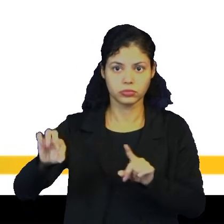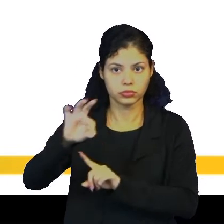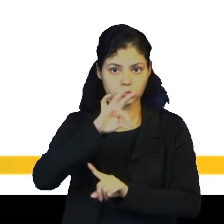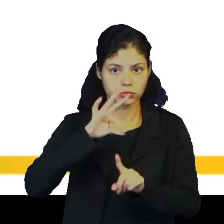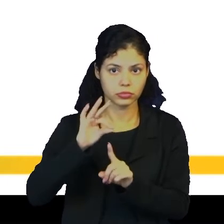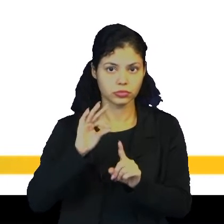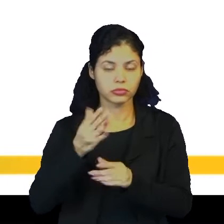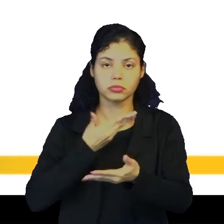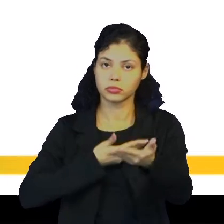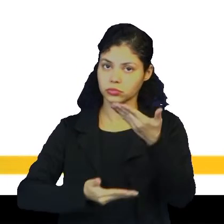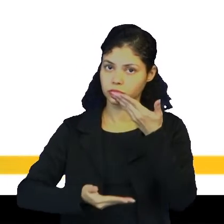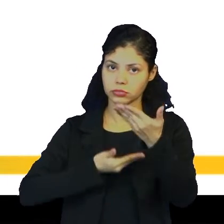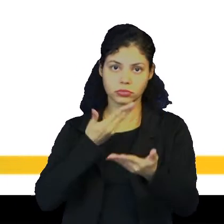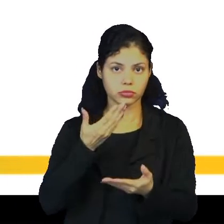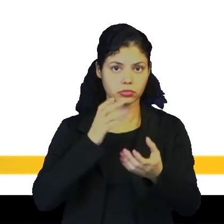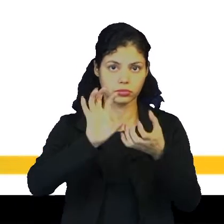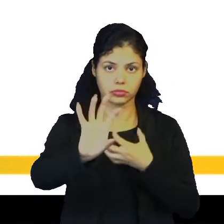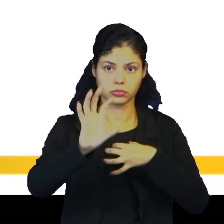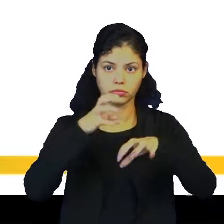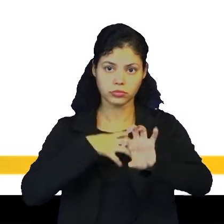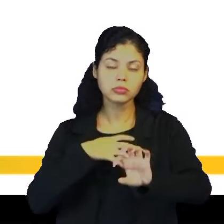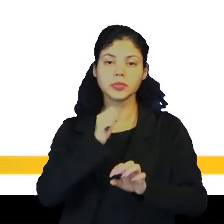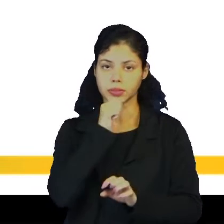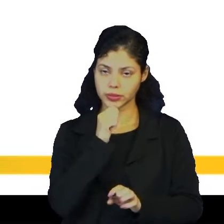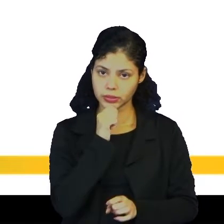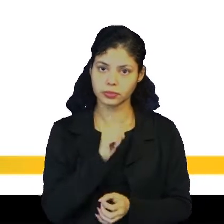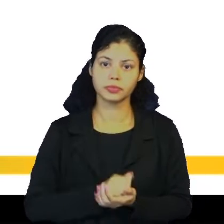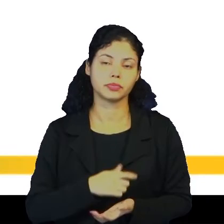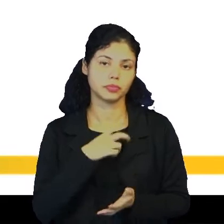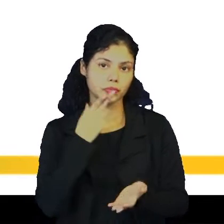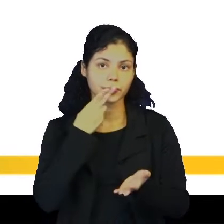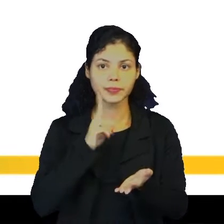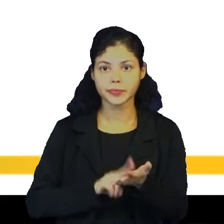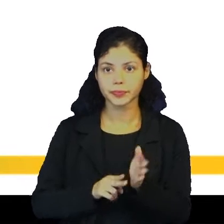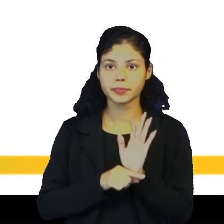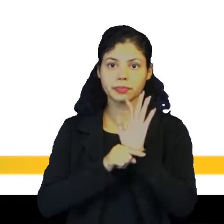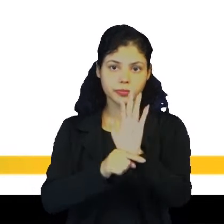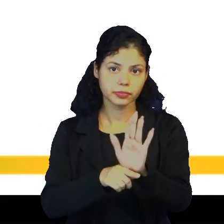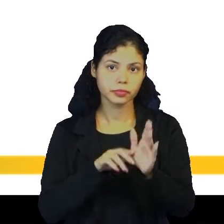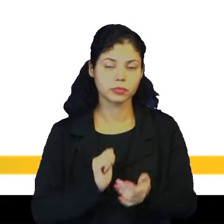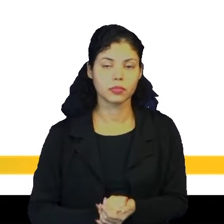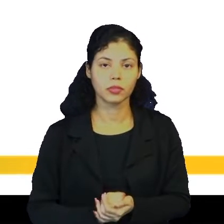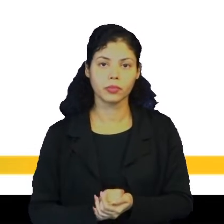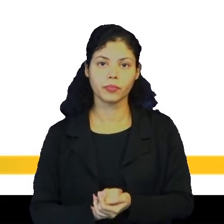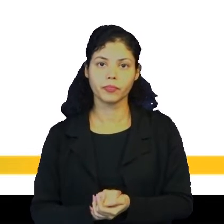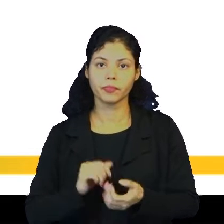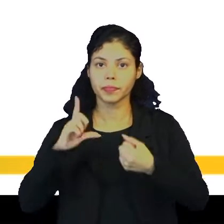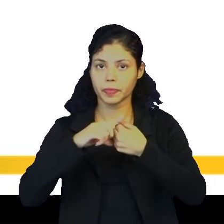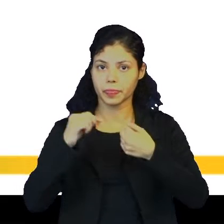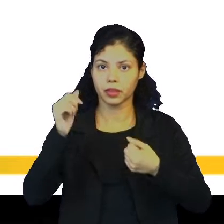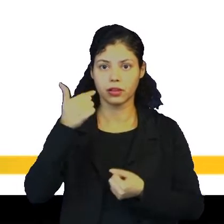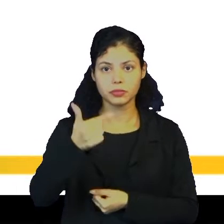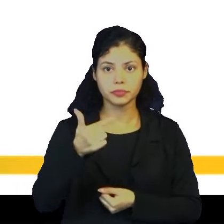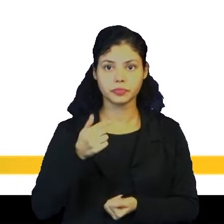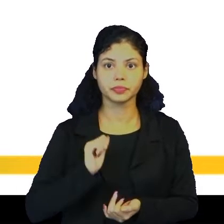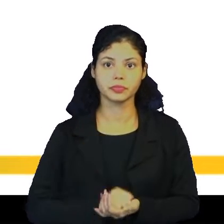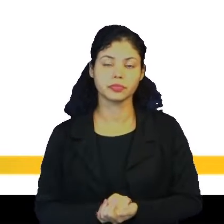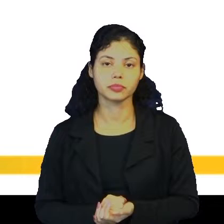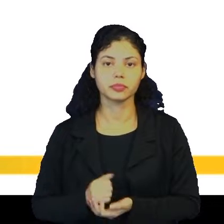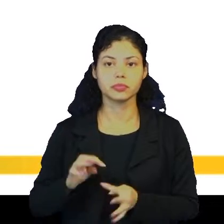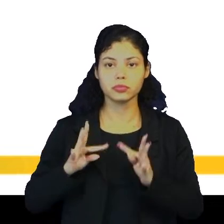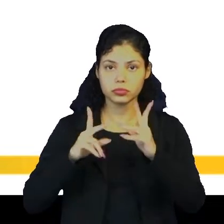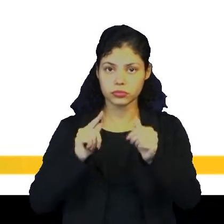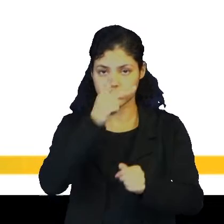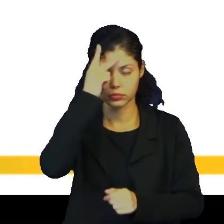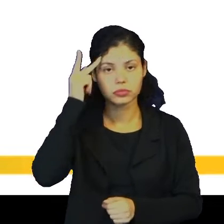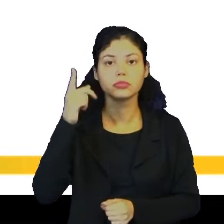de fraternidade. O primeiro artigo já dá o tom da carta. No artigo 2, toda